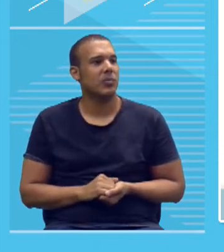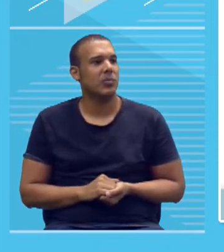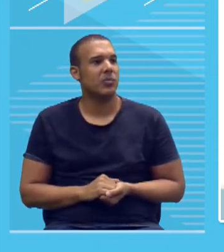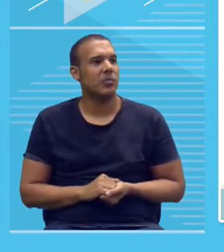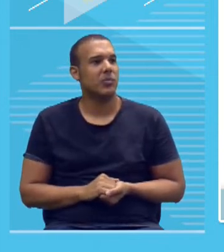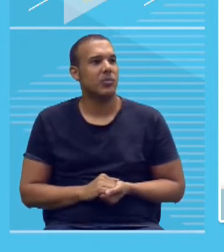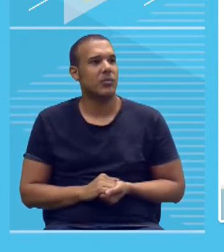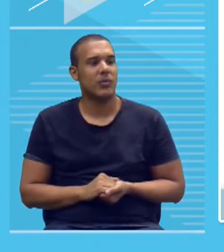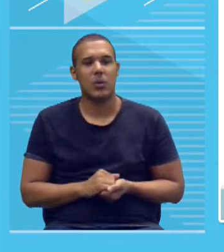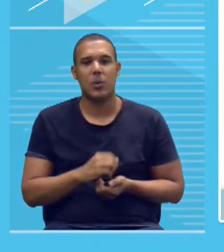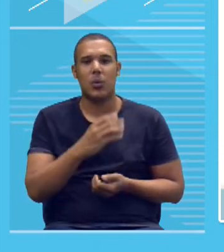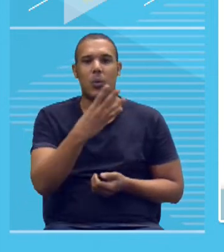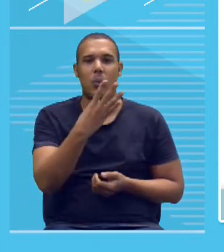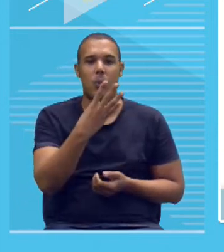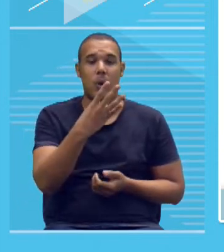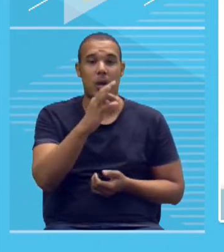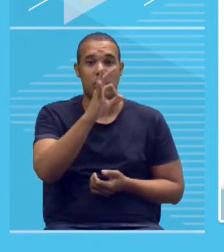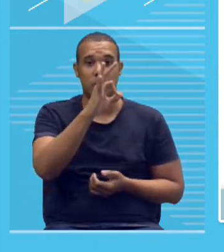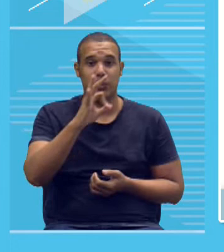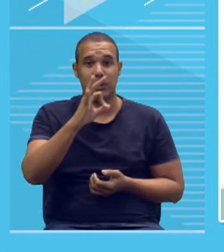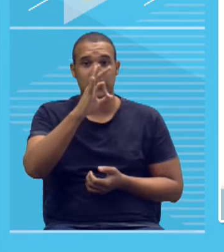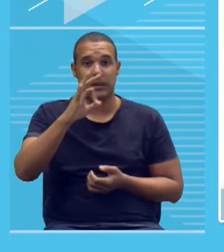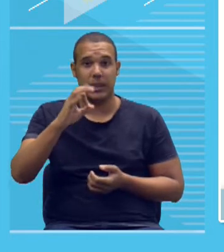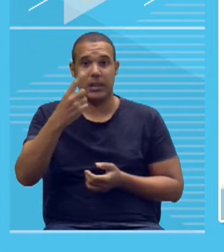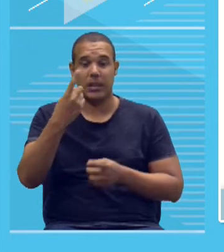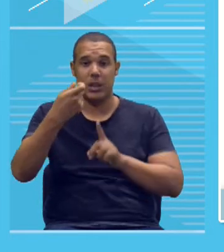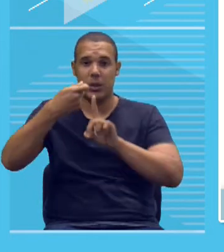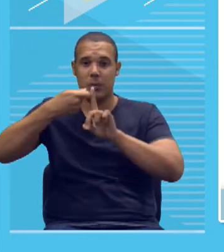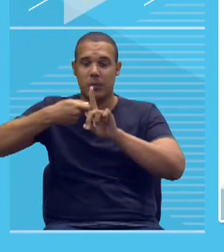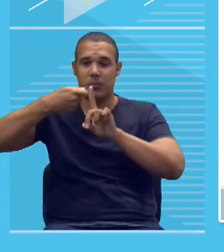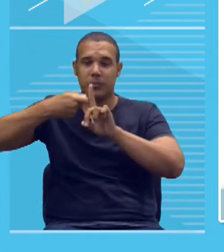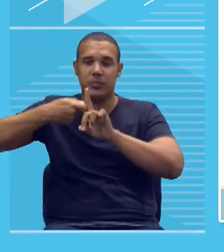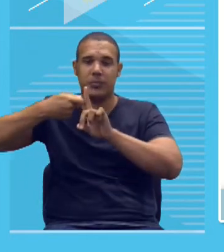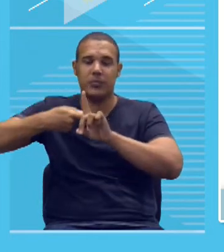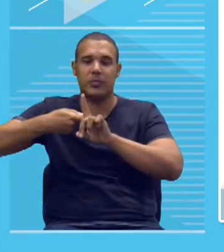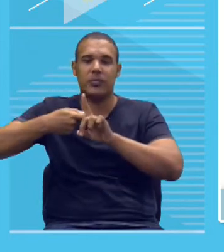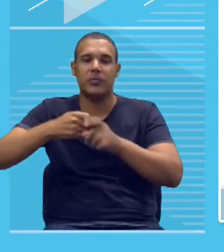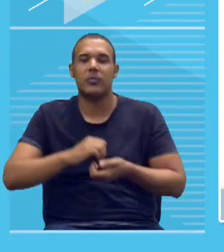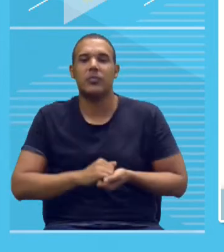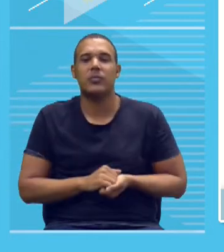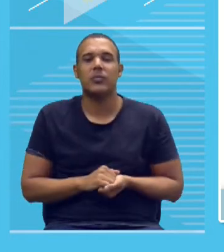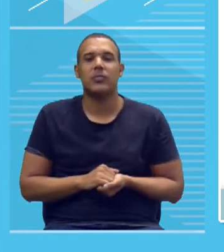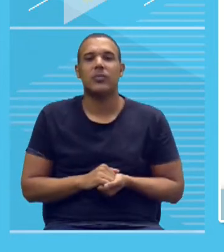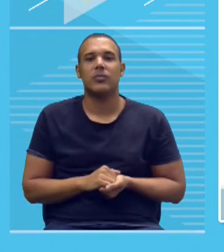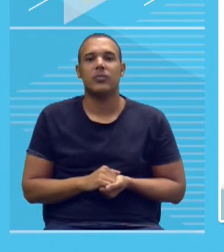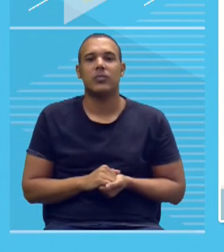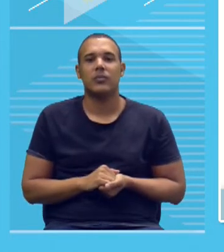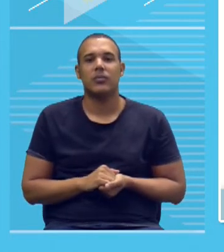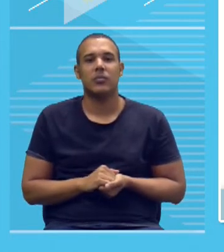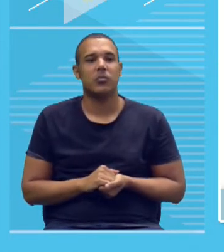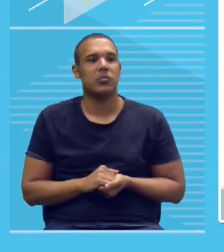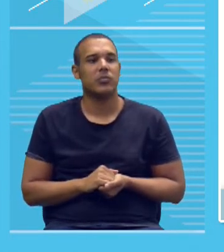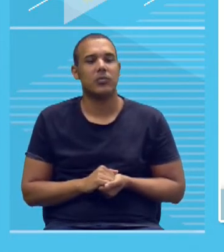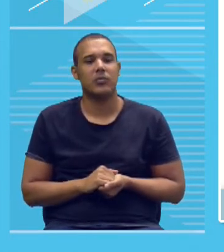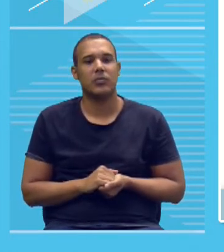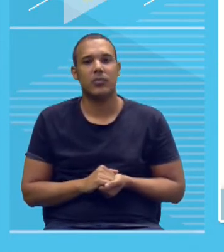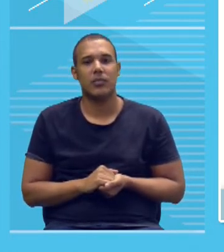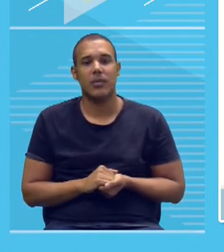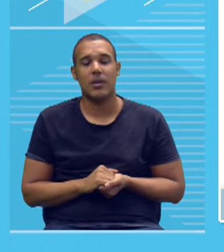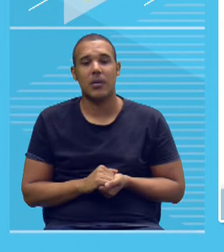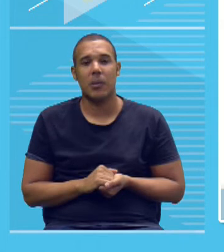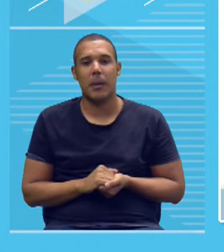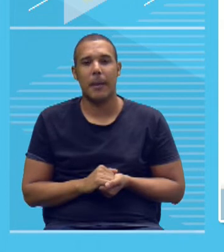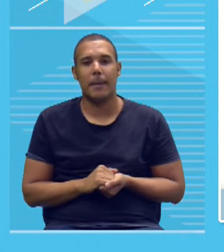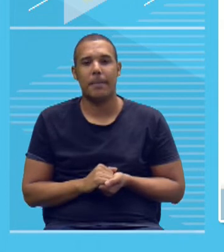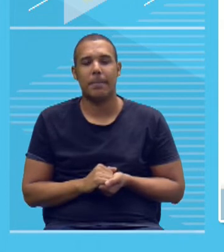o mesmo professor é quatro por cento e um mês beleza o que é que ele perguntou para gente ele quer a